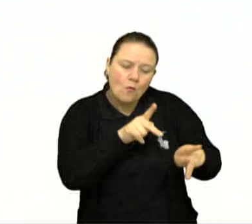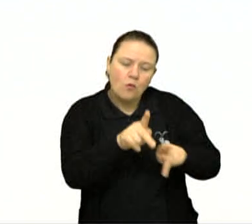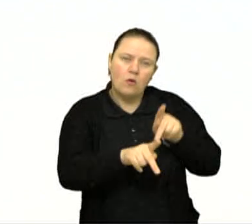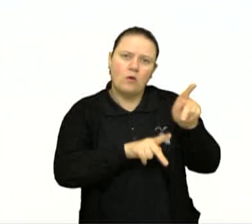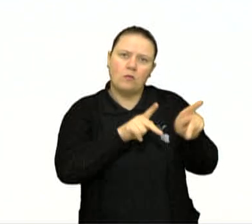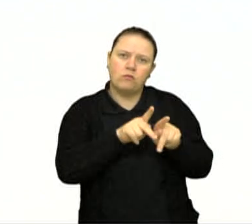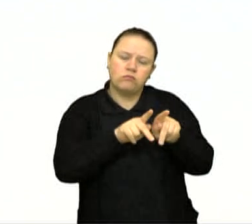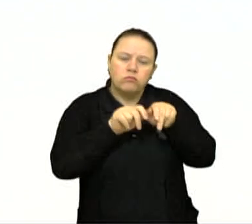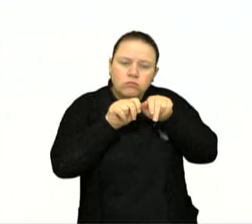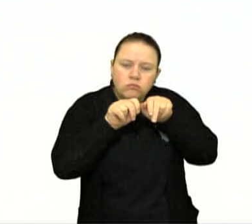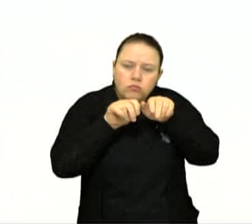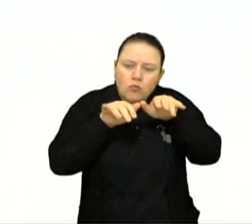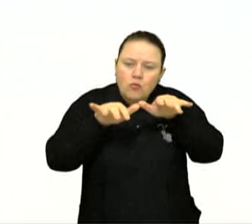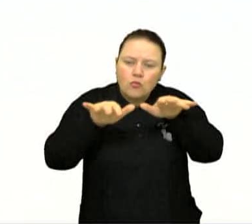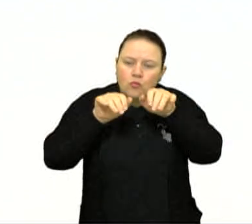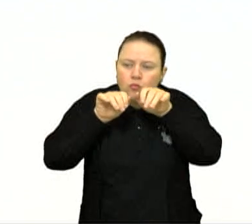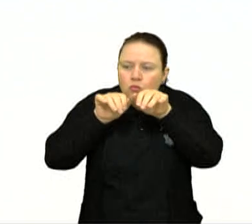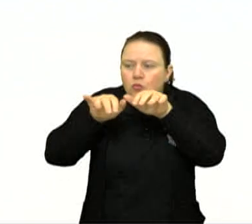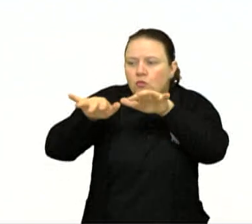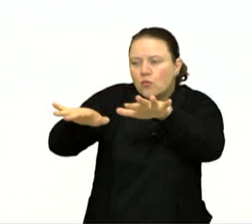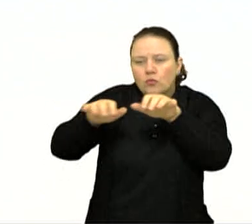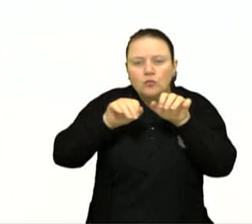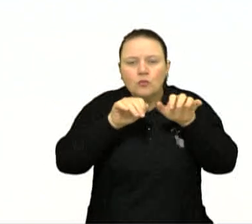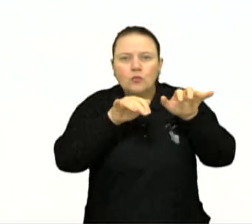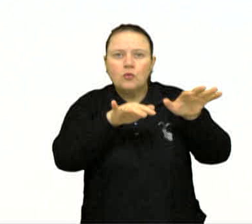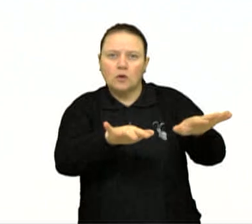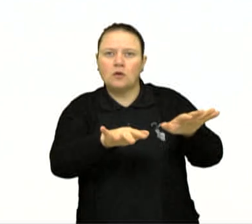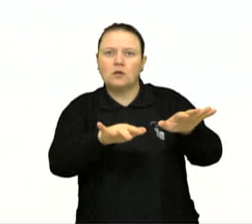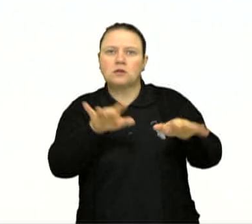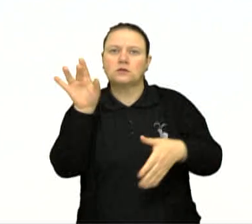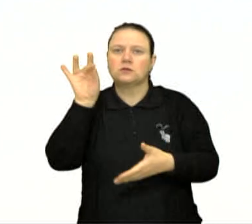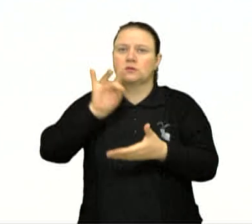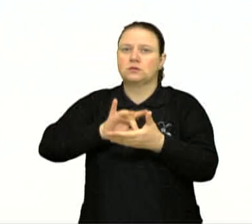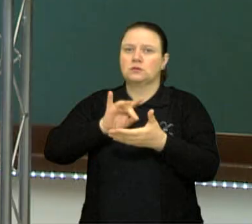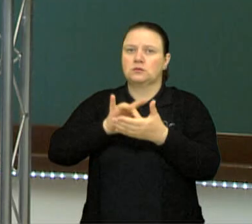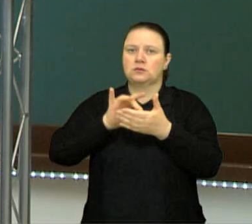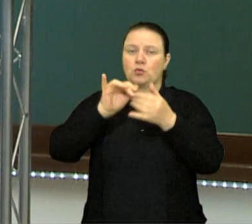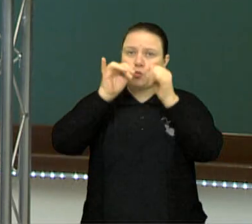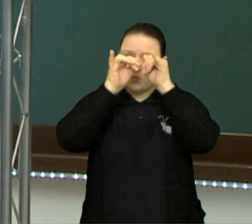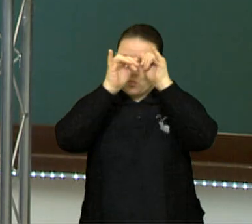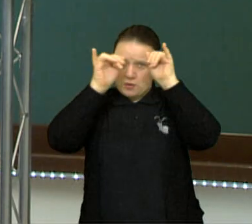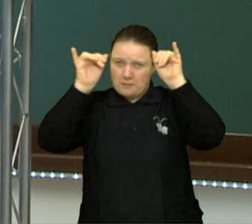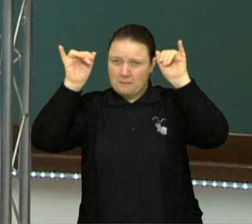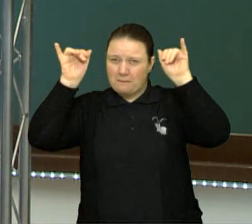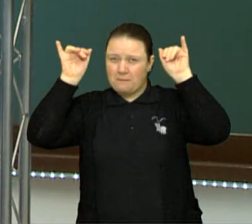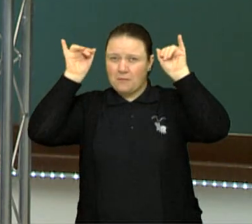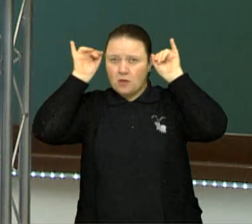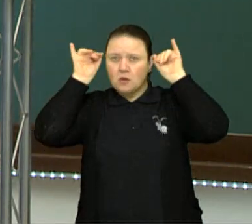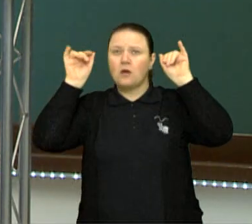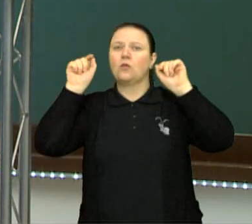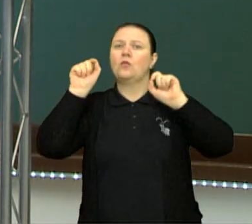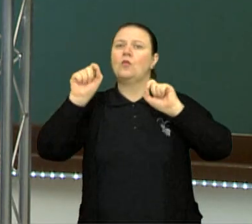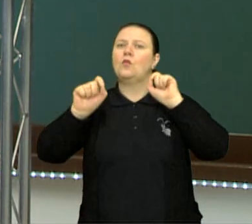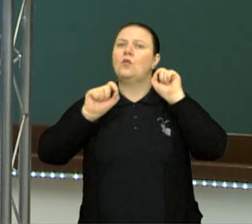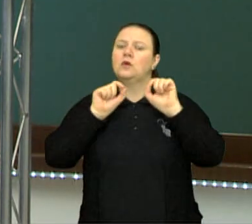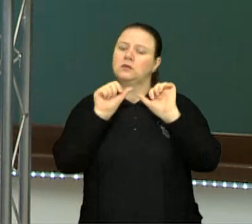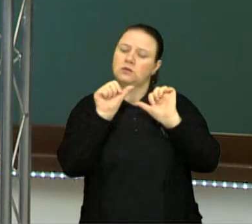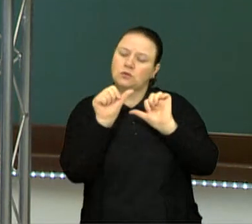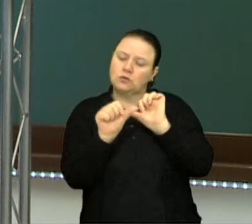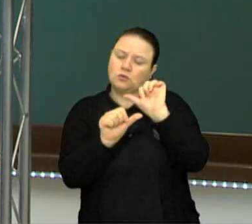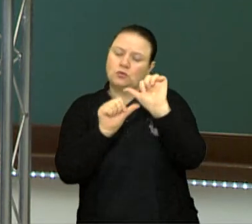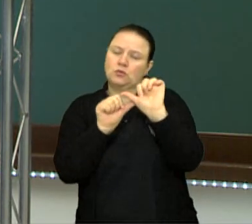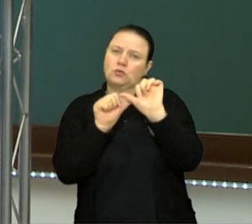se distribuindo na região e de uma consolidação imperial que foi sistematizando, trocando a posição